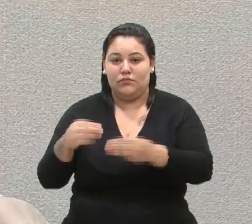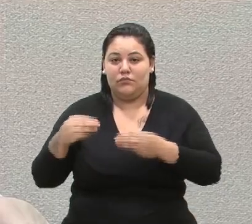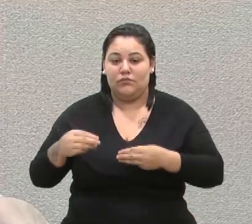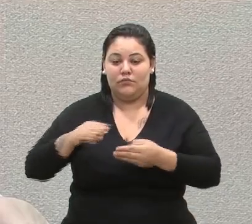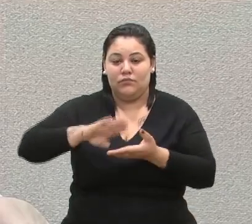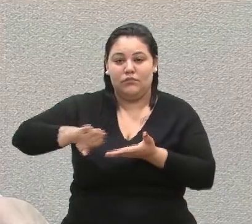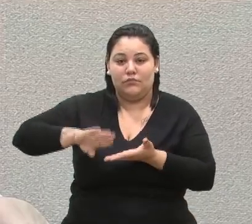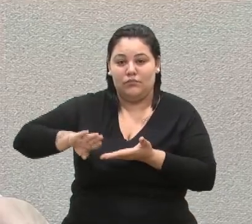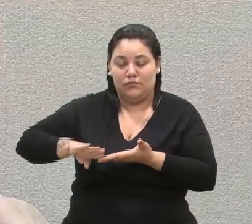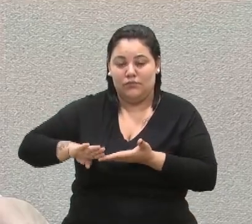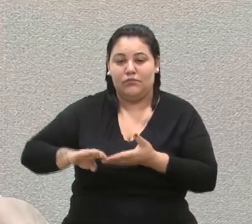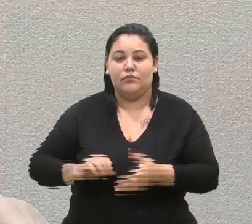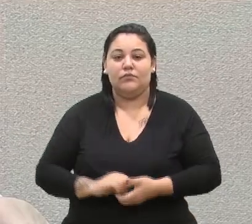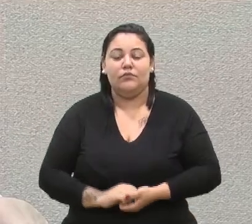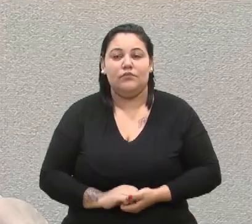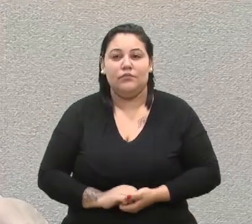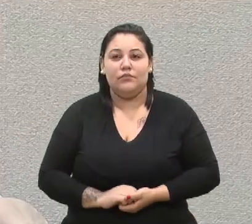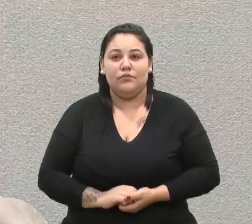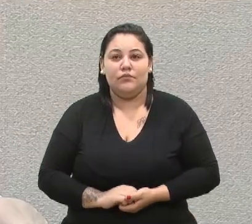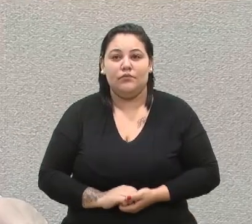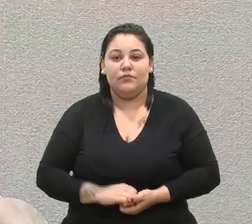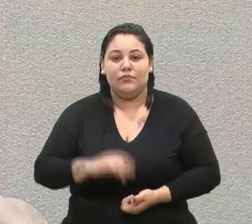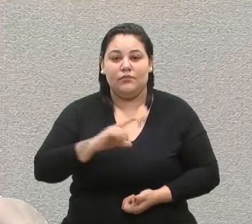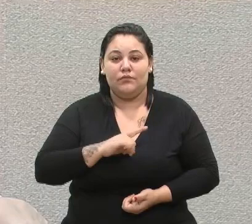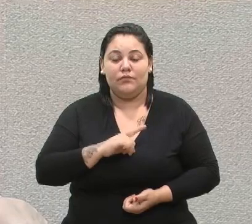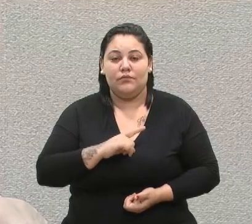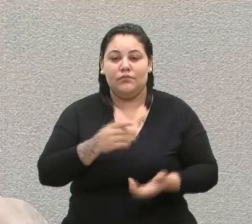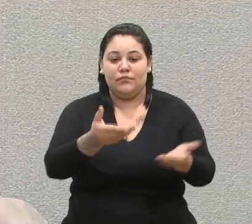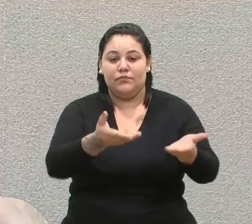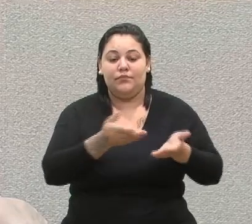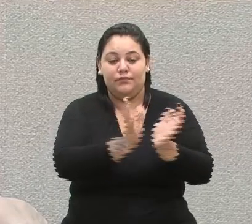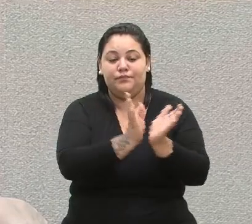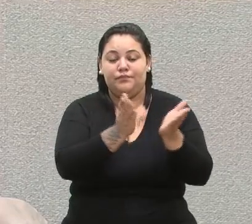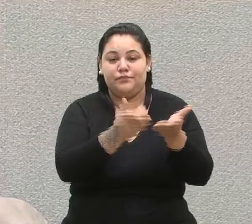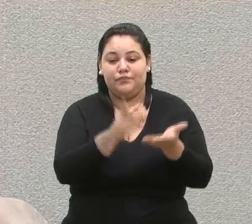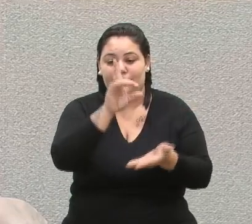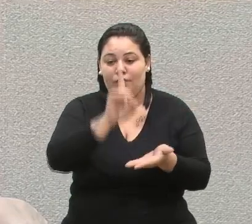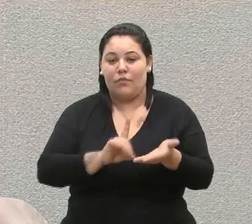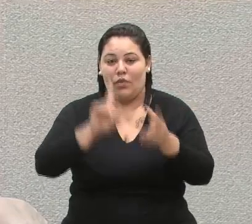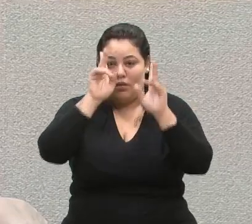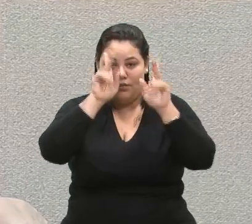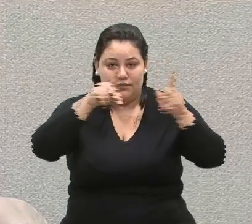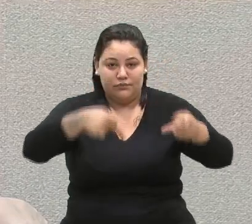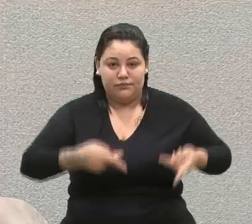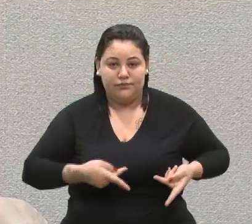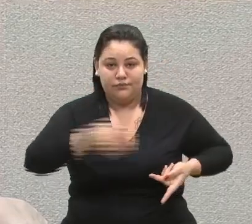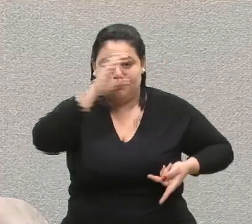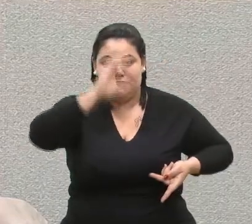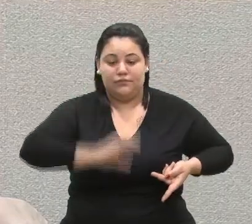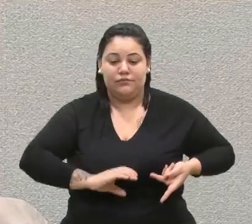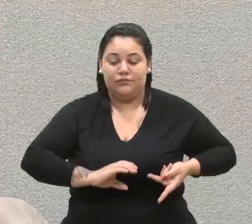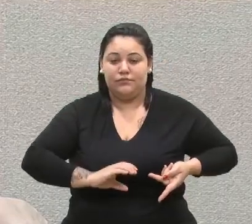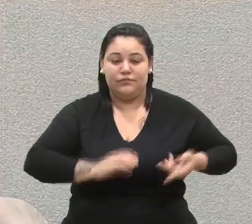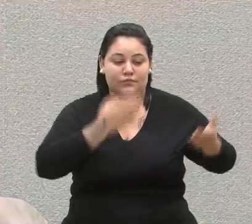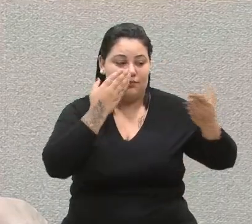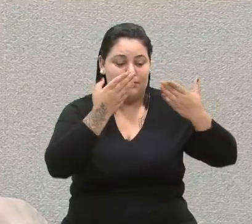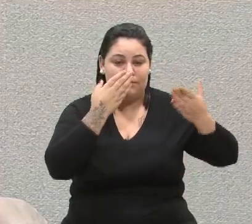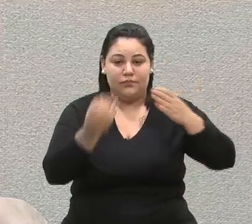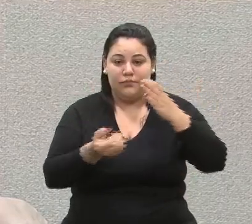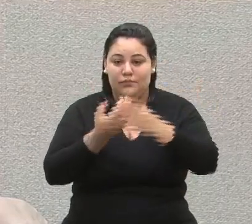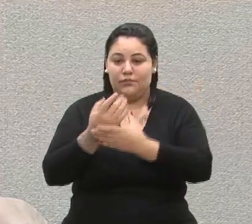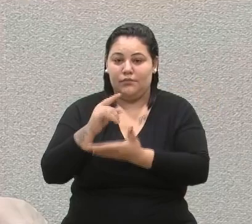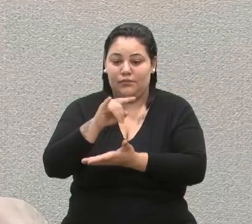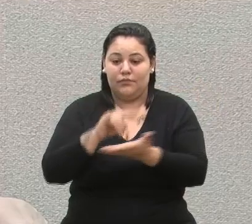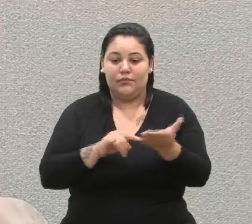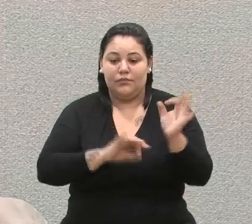pelos autores. Recebe esta Comissão de Direitos Humanos e Cidadania, para análise e emissão de parecer, o projeto